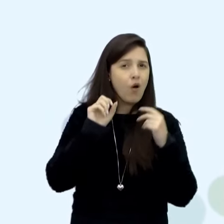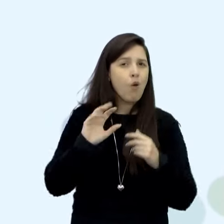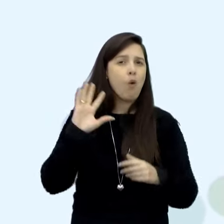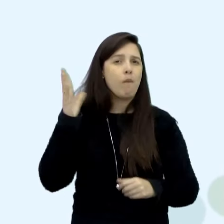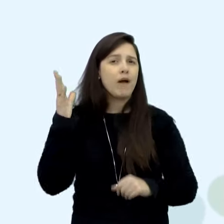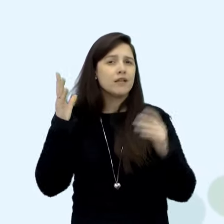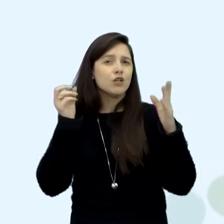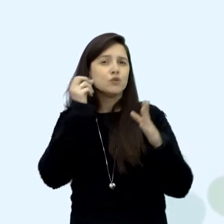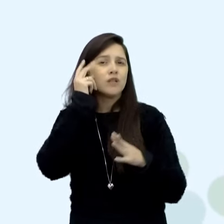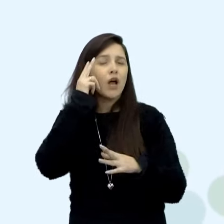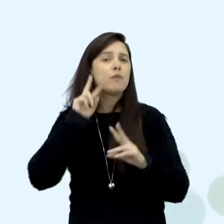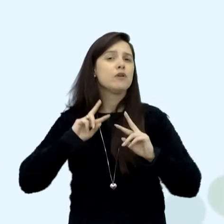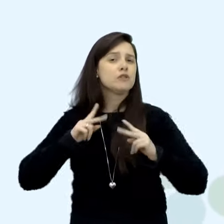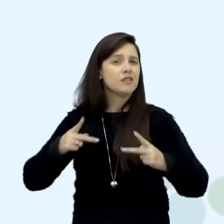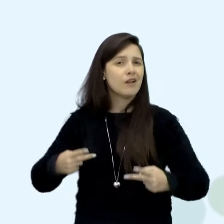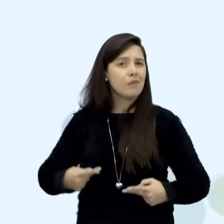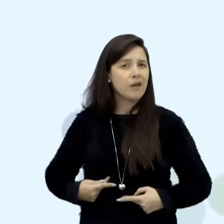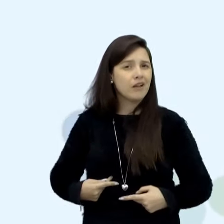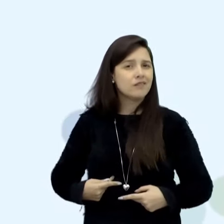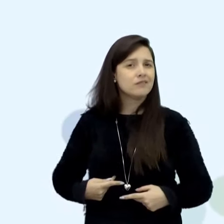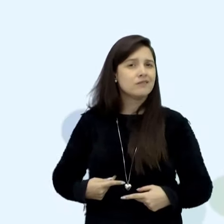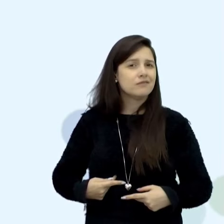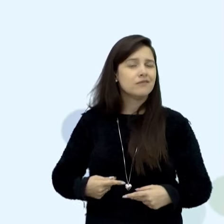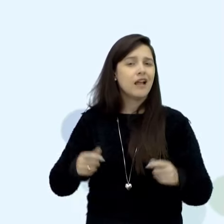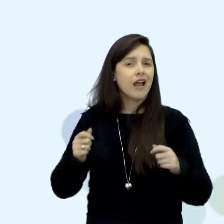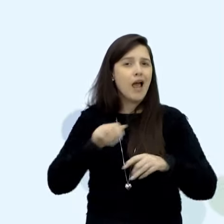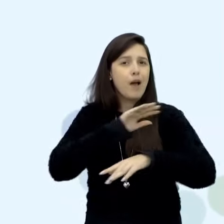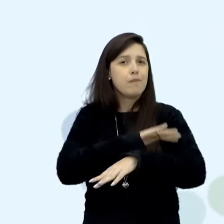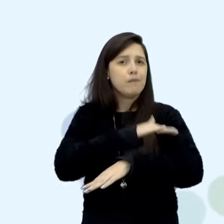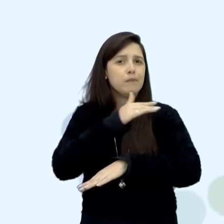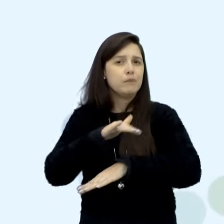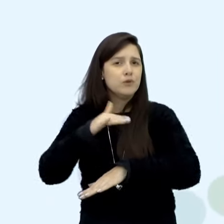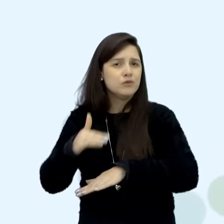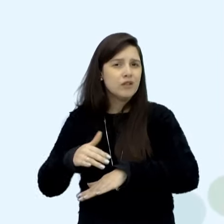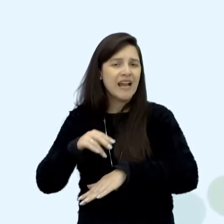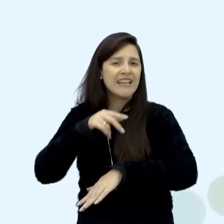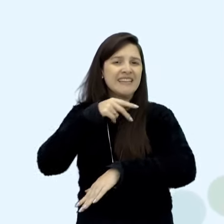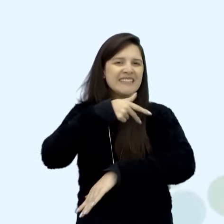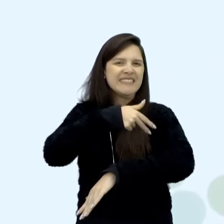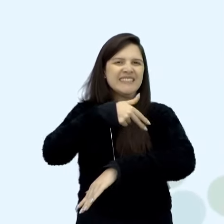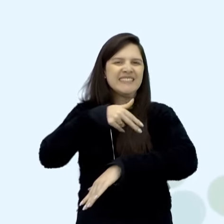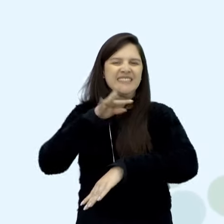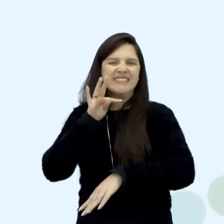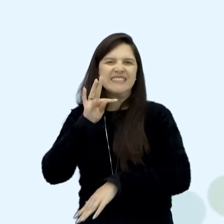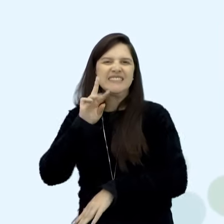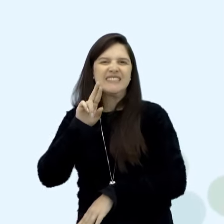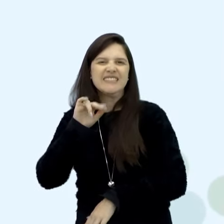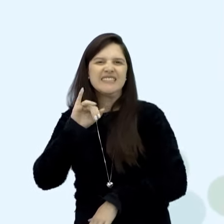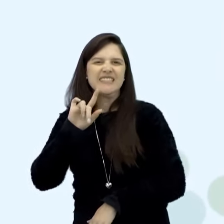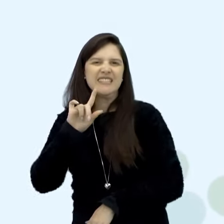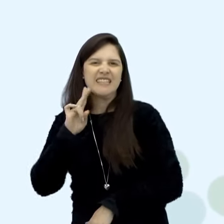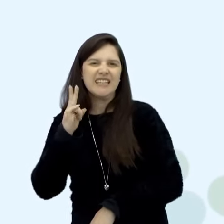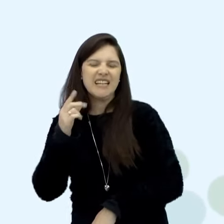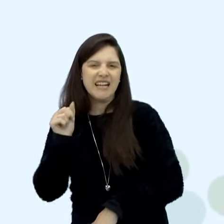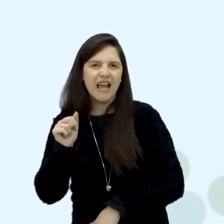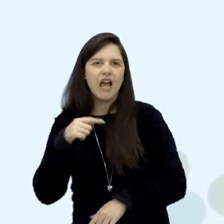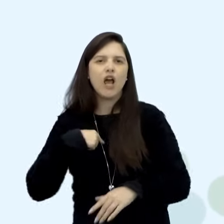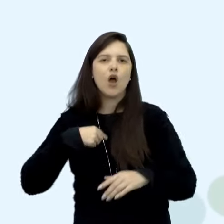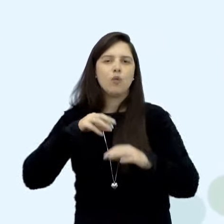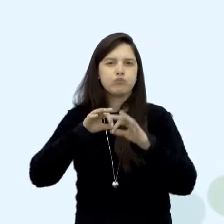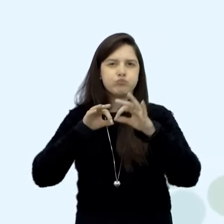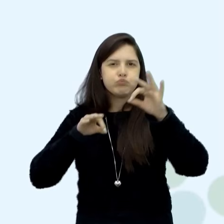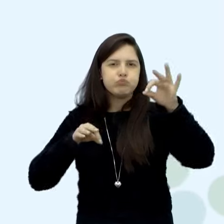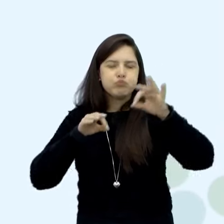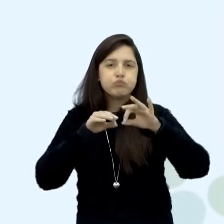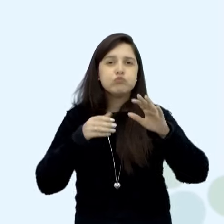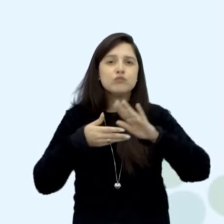seres humanos andam aí por essa cadeia de montanhas e fazem trilhas. E sobem até o topo do Everest, tiram